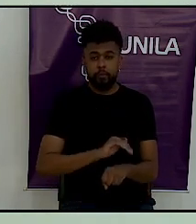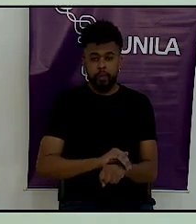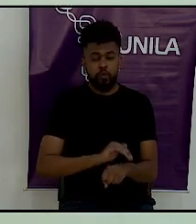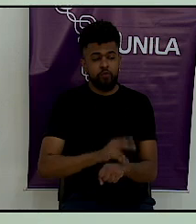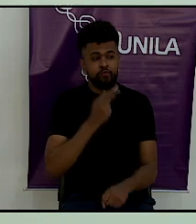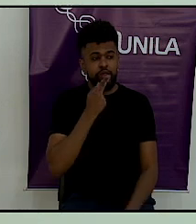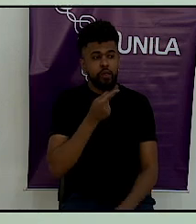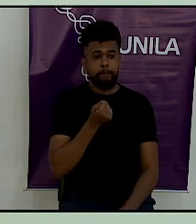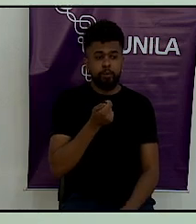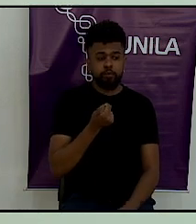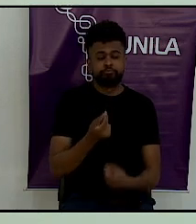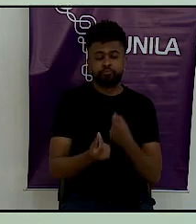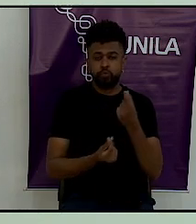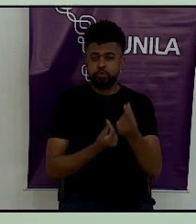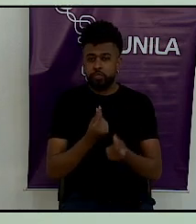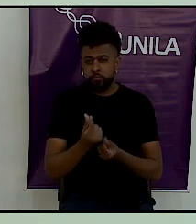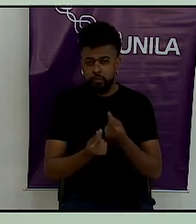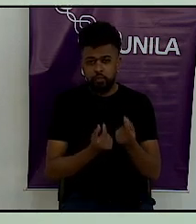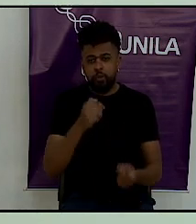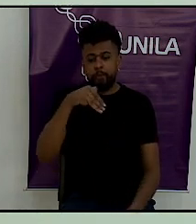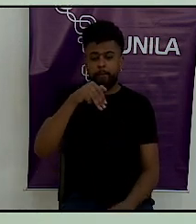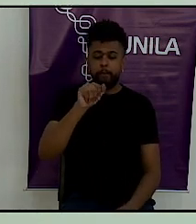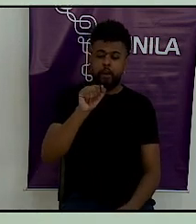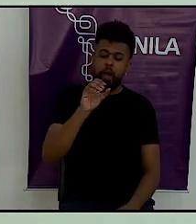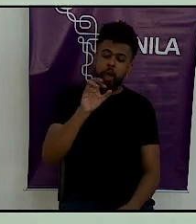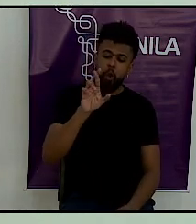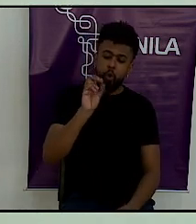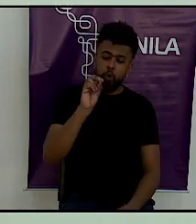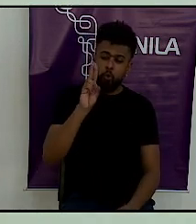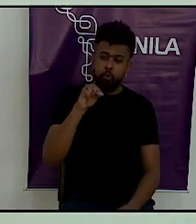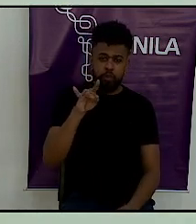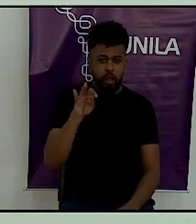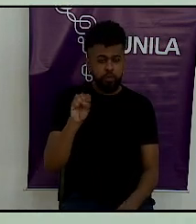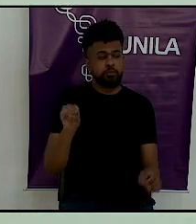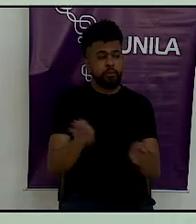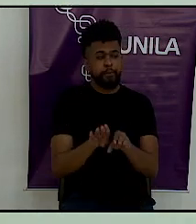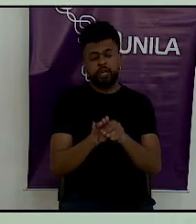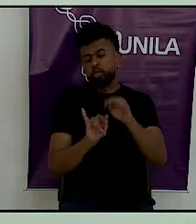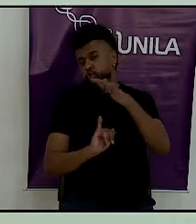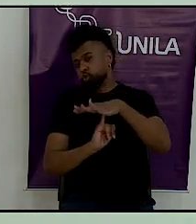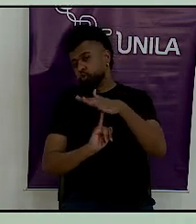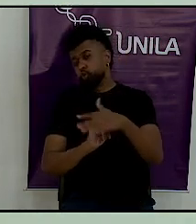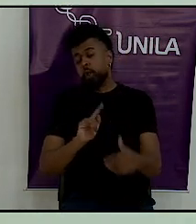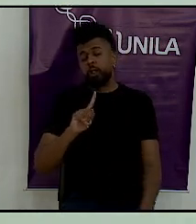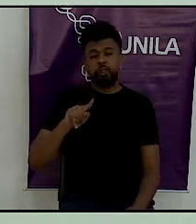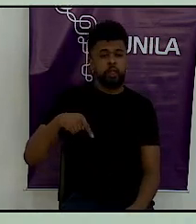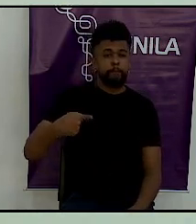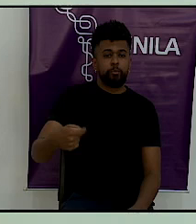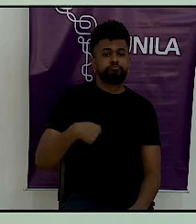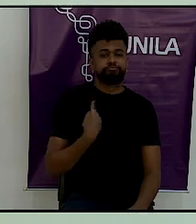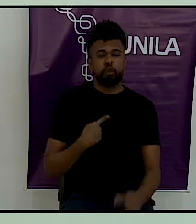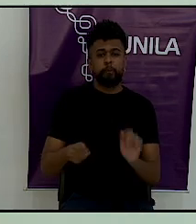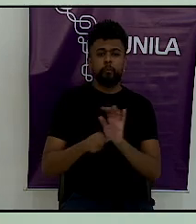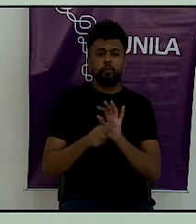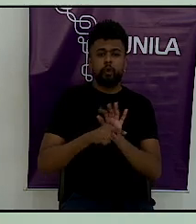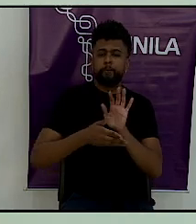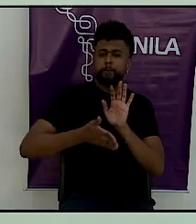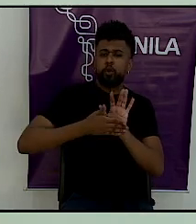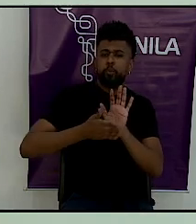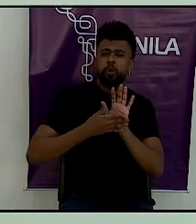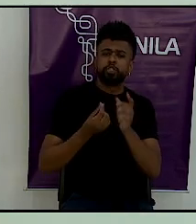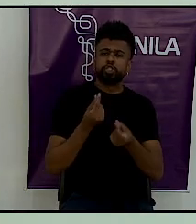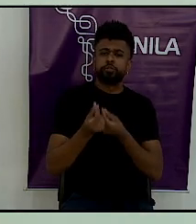um pouco do orçamento das macrounidades, dos institutos, né? E depois a gente vai também trazer aqui as propostas do